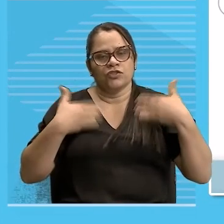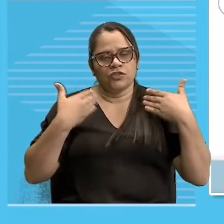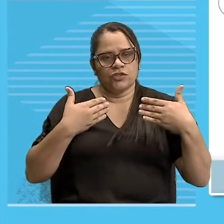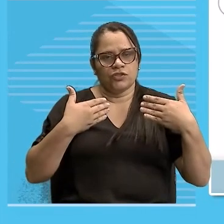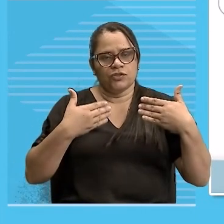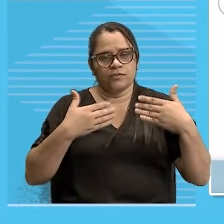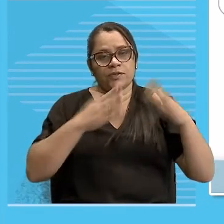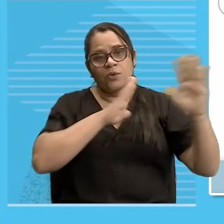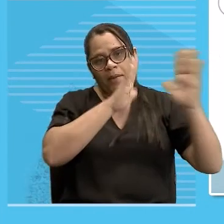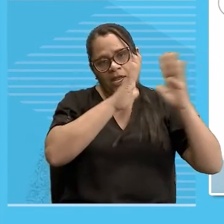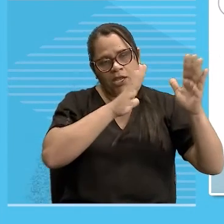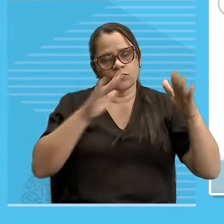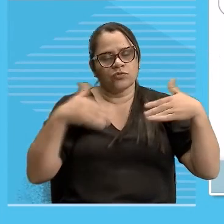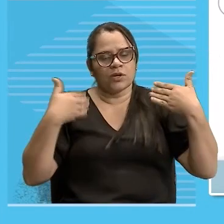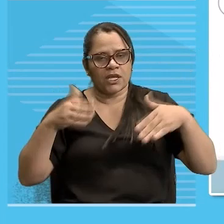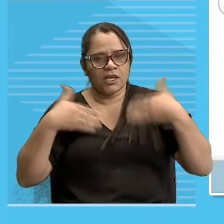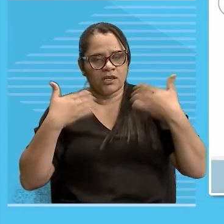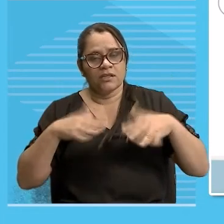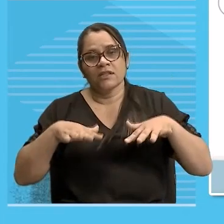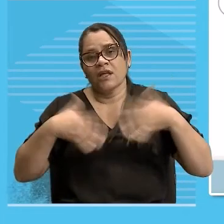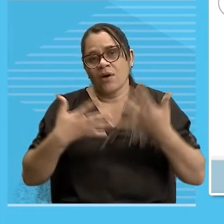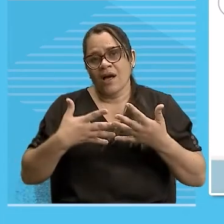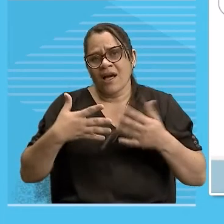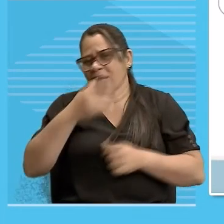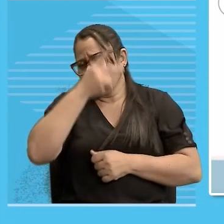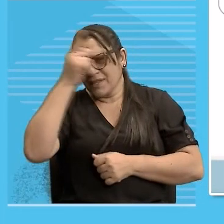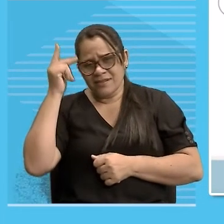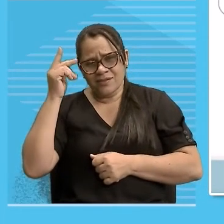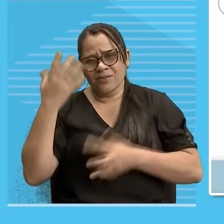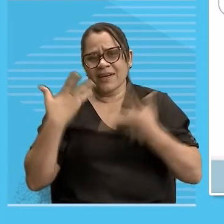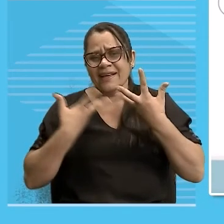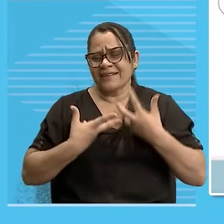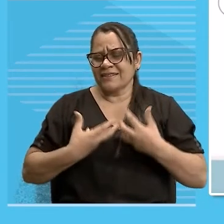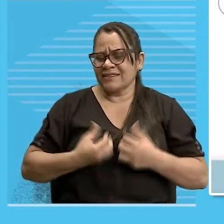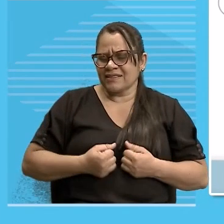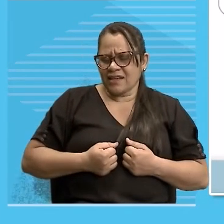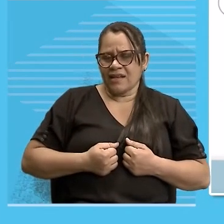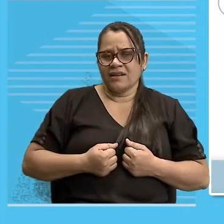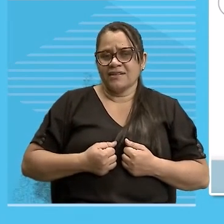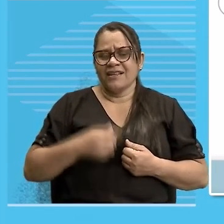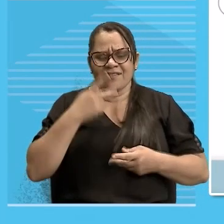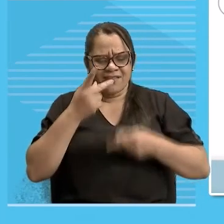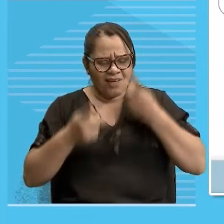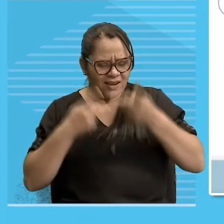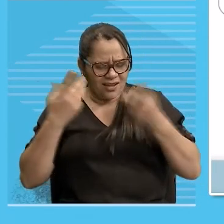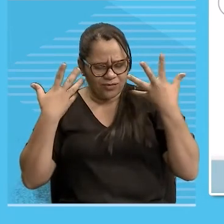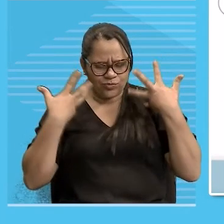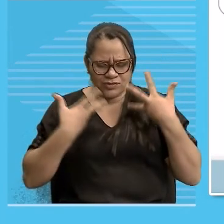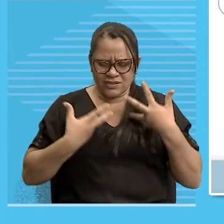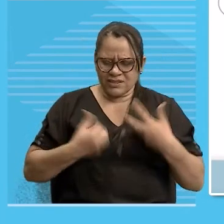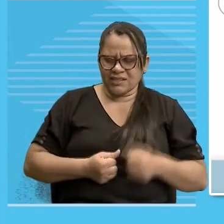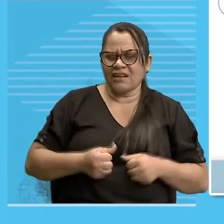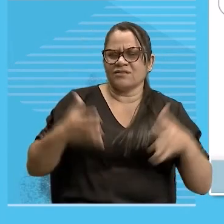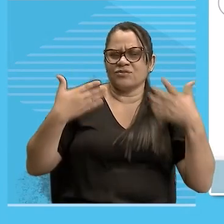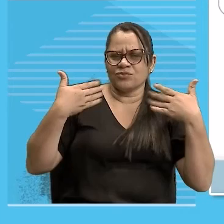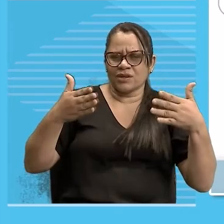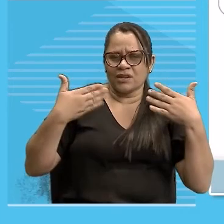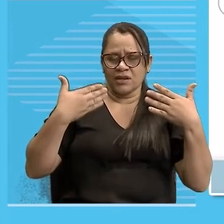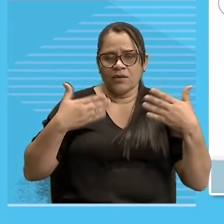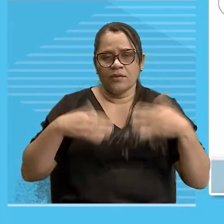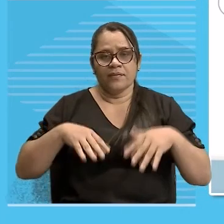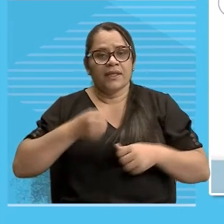meu Deus, estou cansada. Dá a ideia de agonia, né? Estou cansada desse calor. Interjeção que